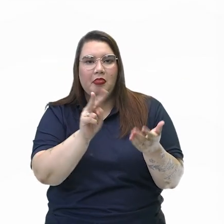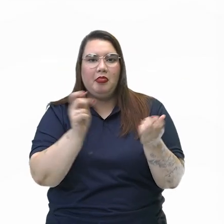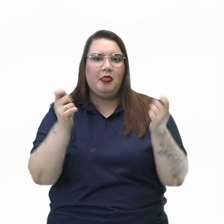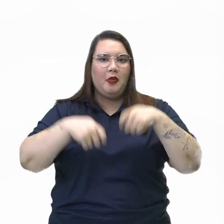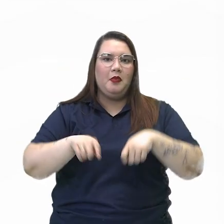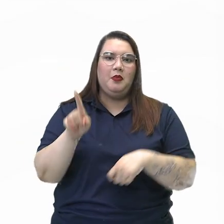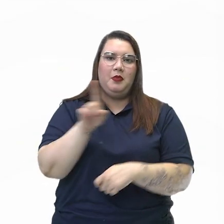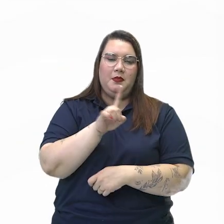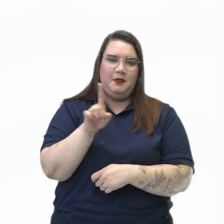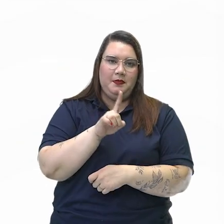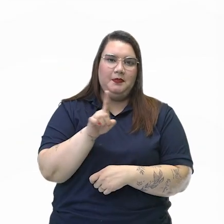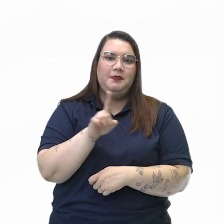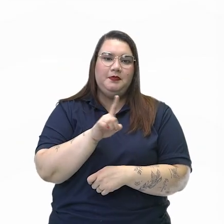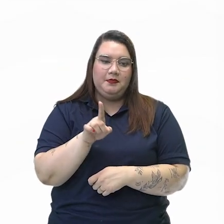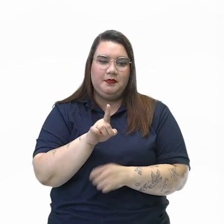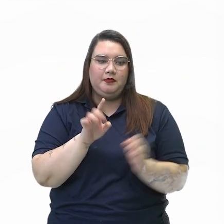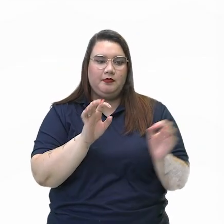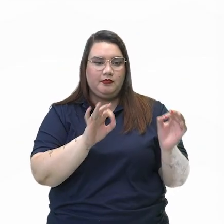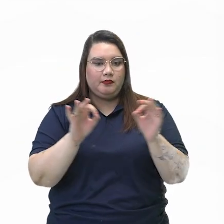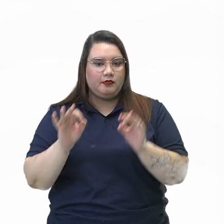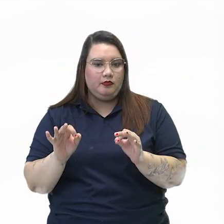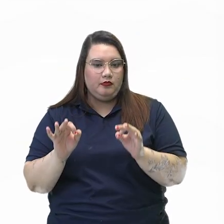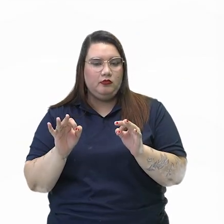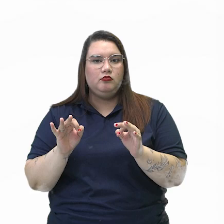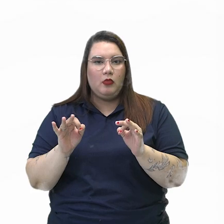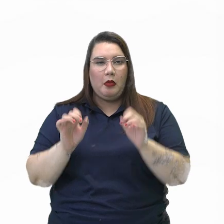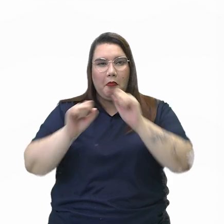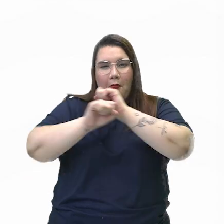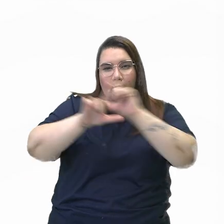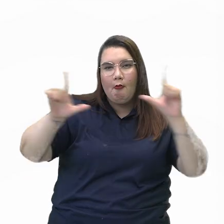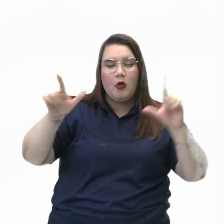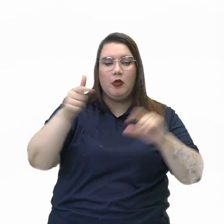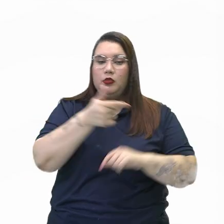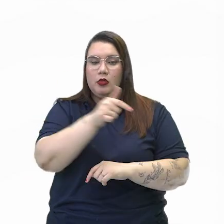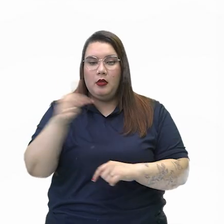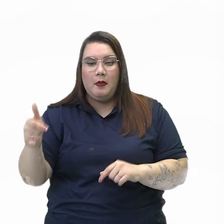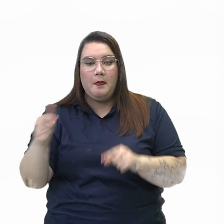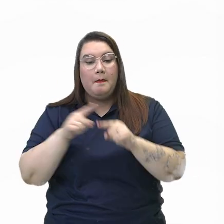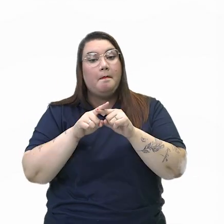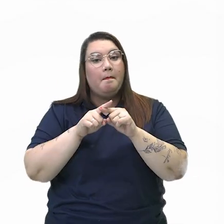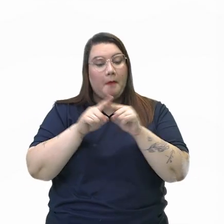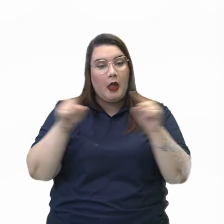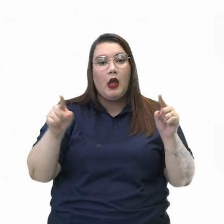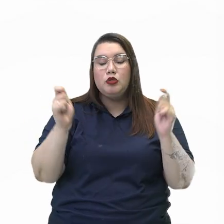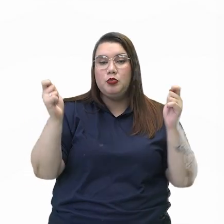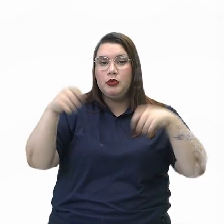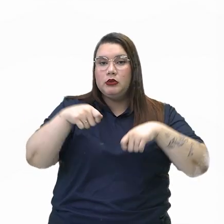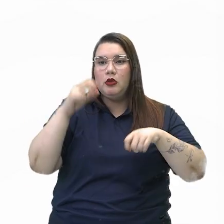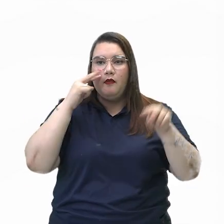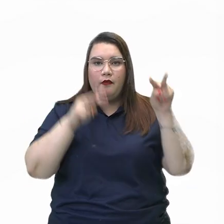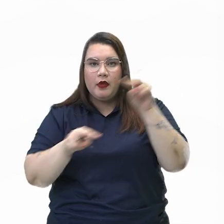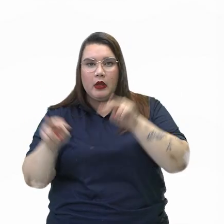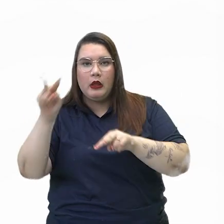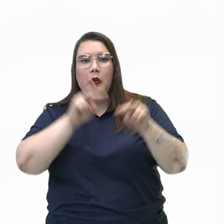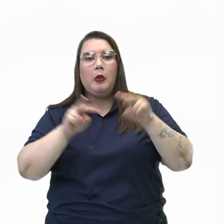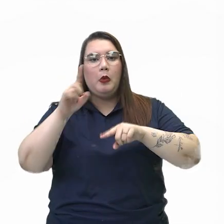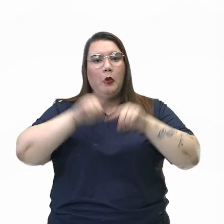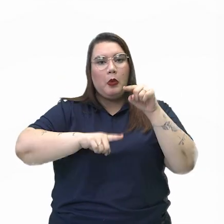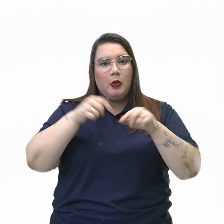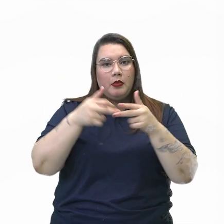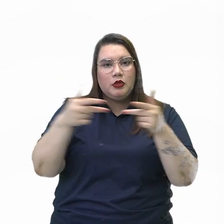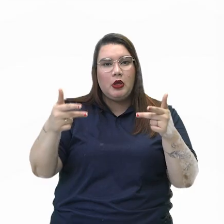luz e tornando a imagem menos nítida, mas permitindo a visualização do